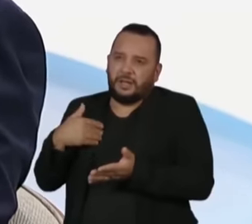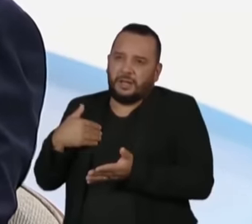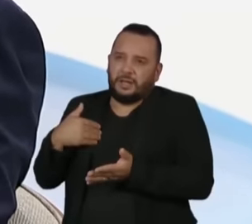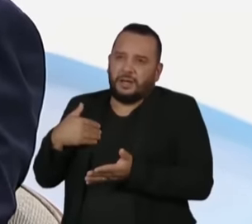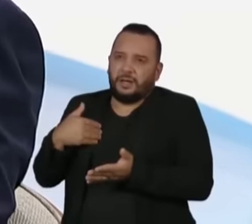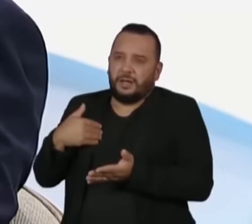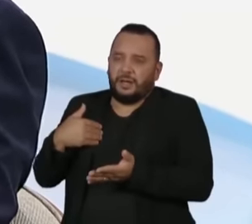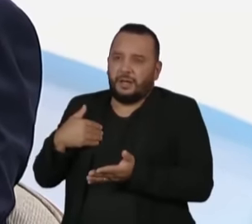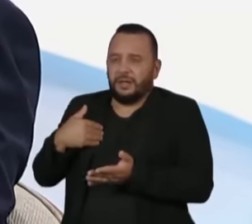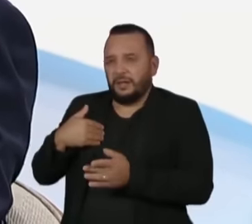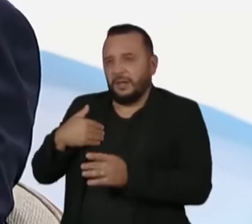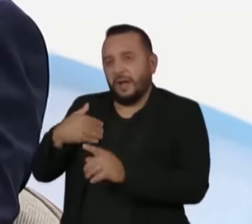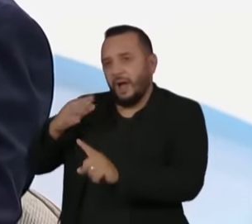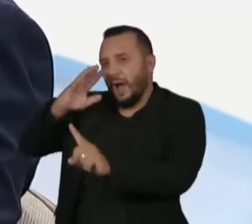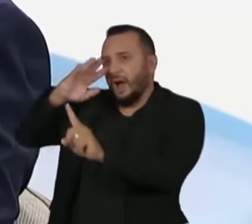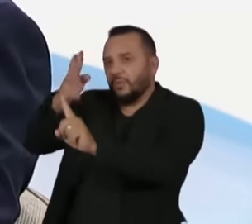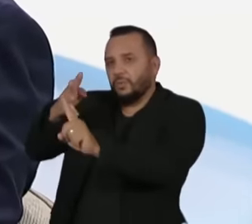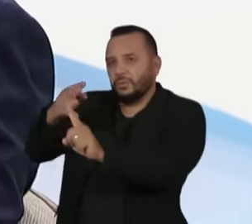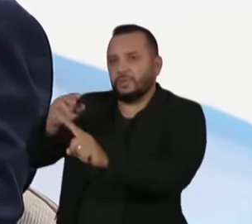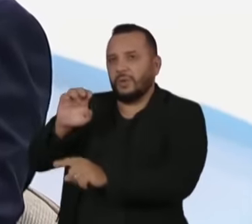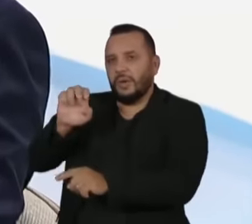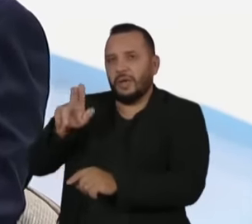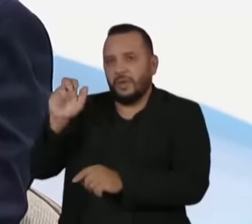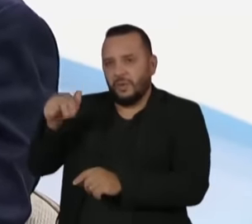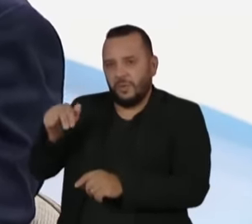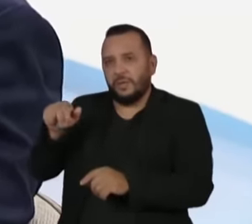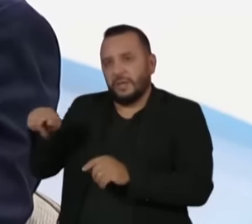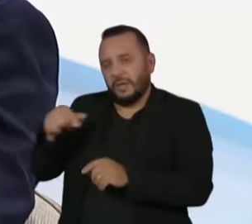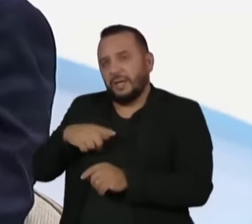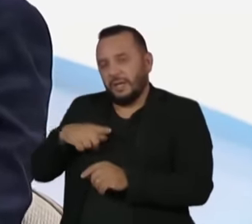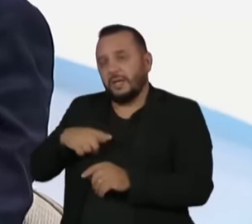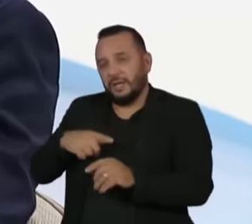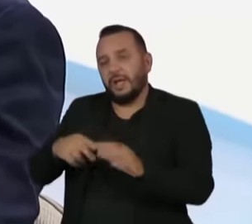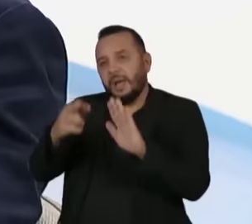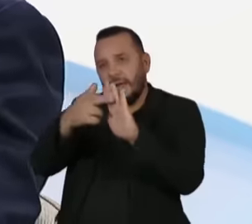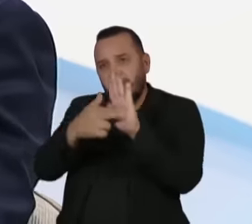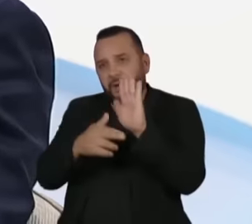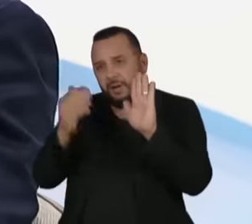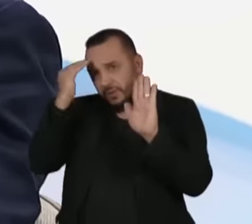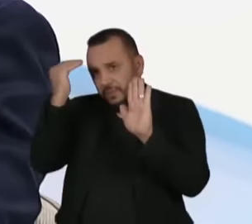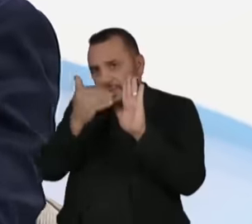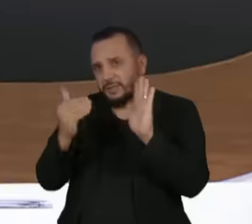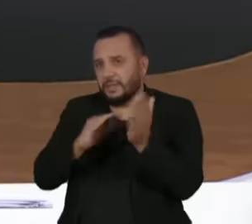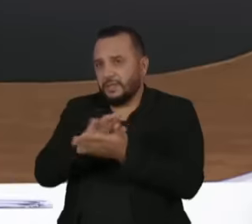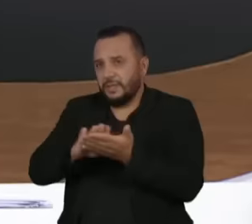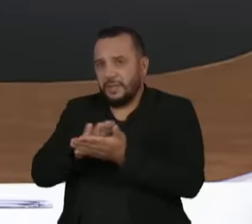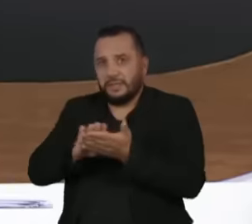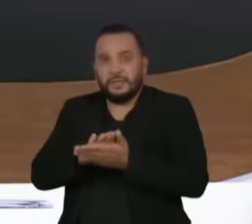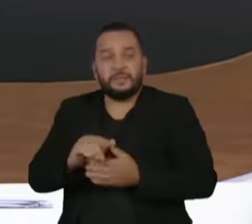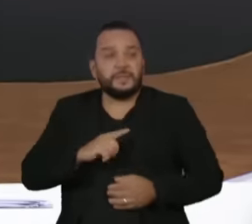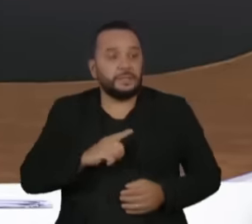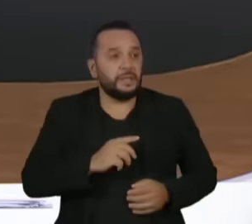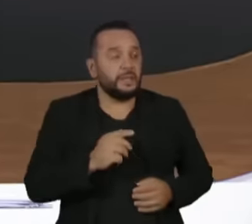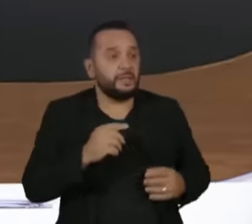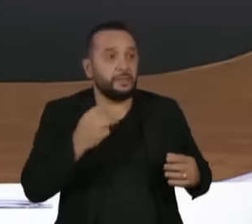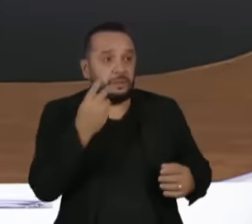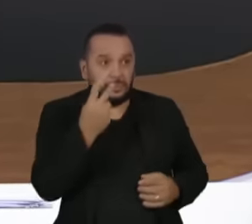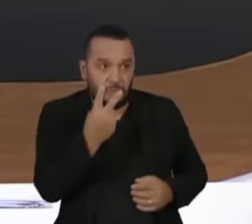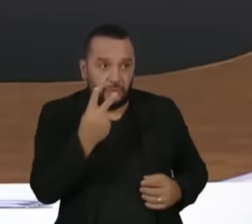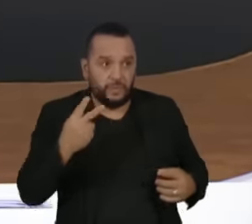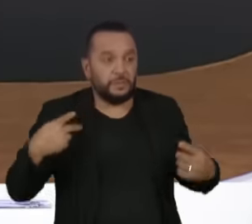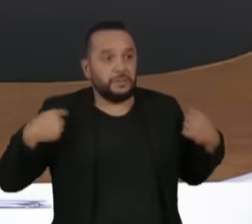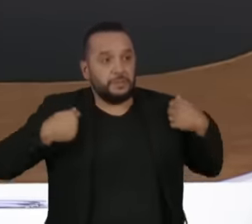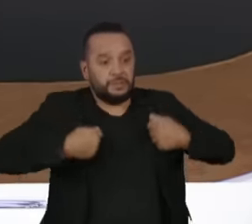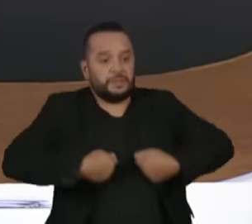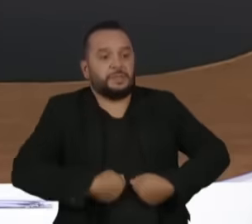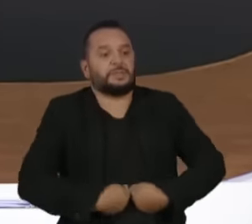está errado. Ele está descumprindo, ele tem que sofrer as punições, né, as sanções ali, mas dentro do devido processo legal. Dois ministros do Supremo nomeados pelo